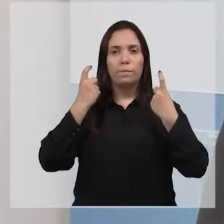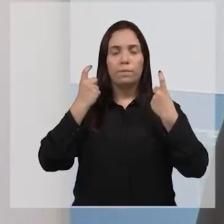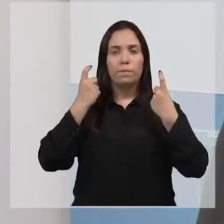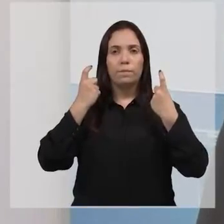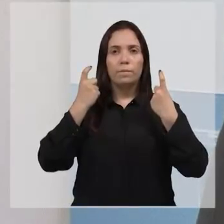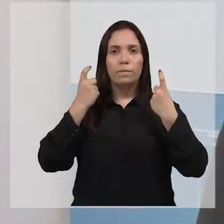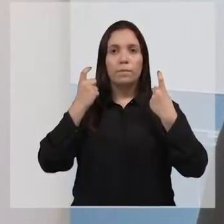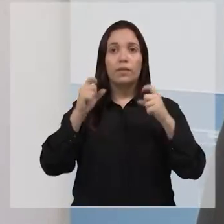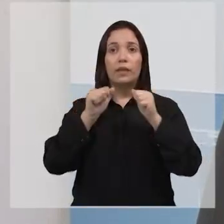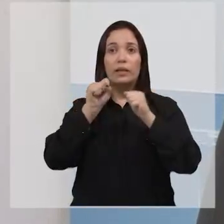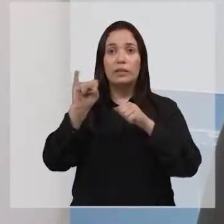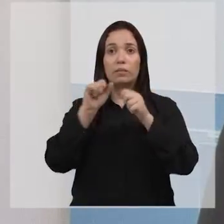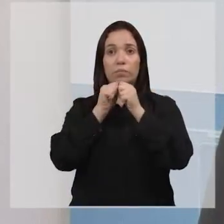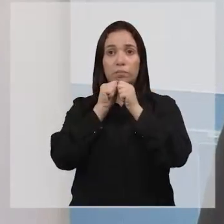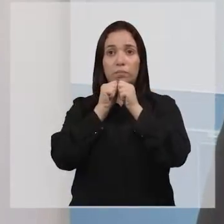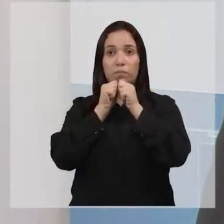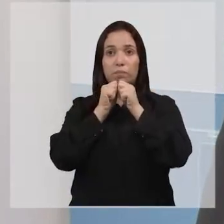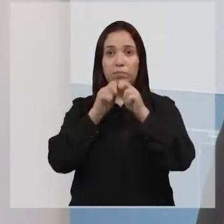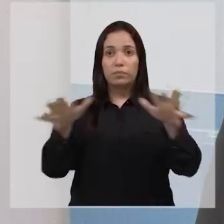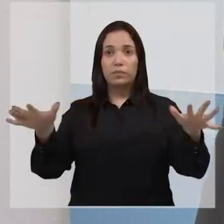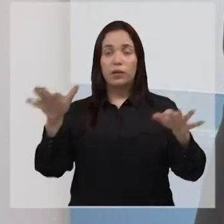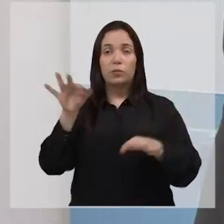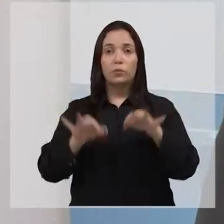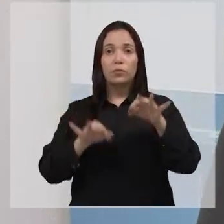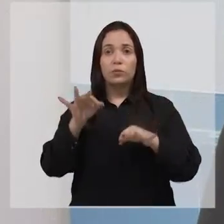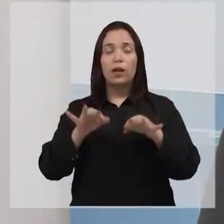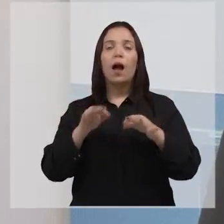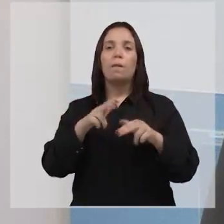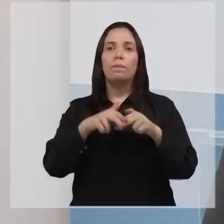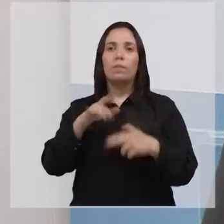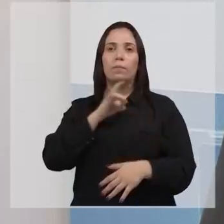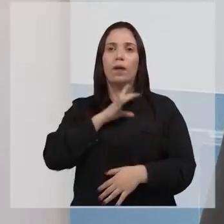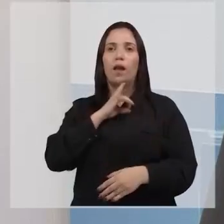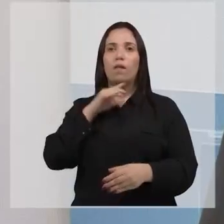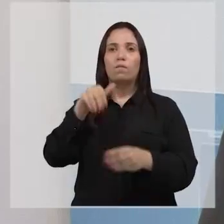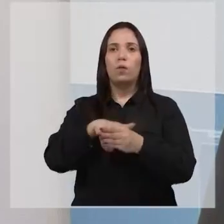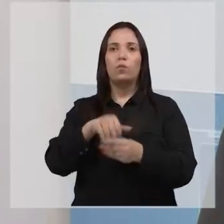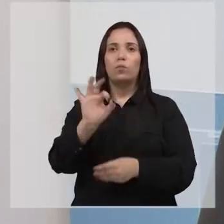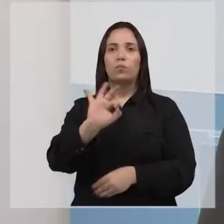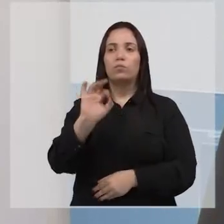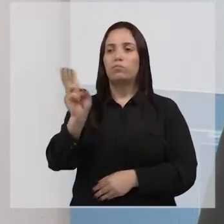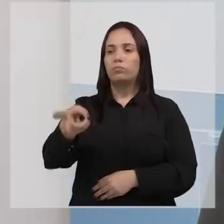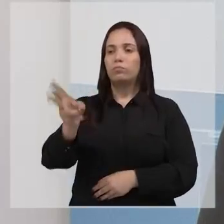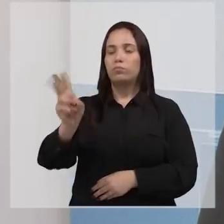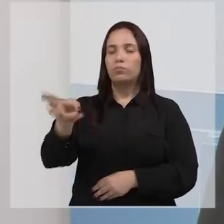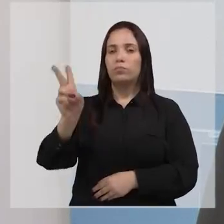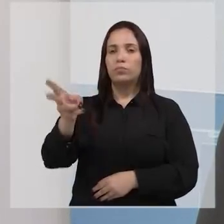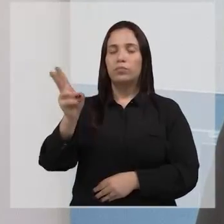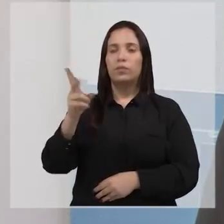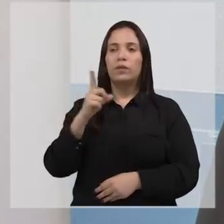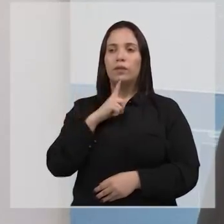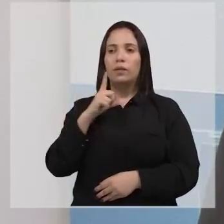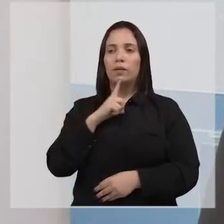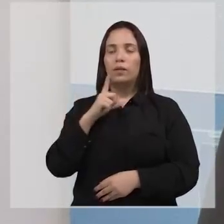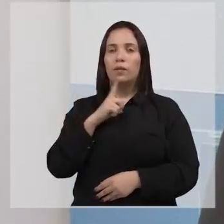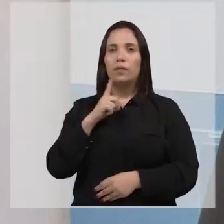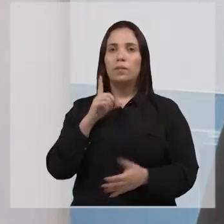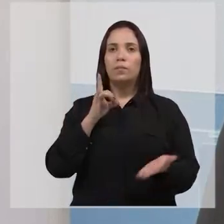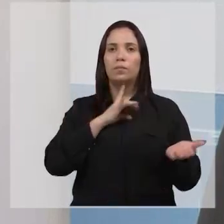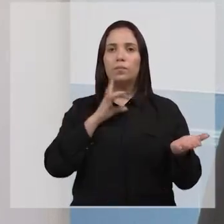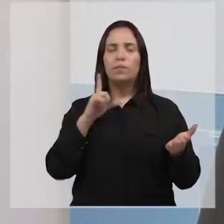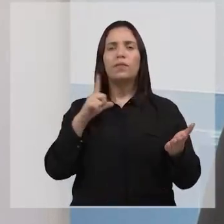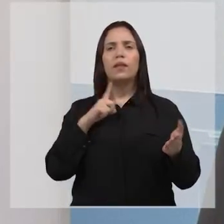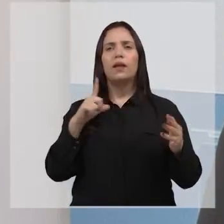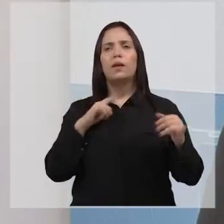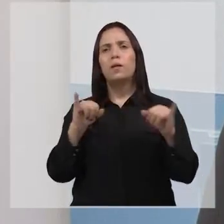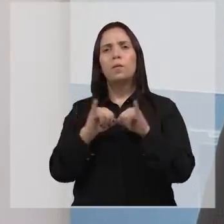esse arpão da justiça chegasse neles, eles não votaram pela cassação do Aécio, com medo que aquela até uma